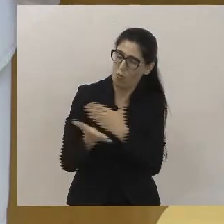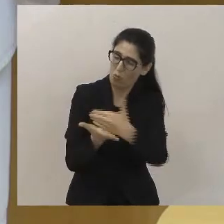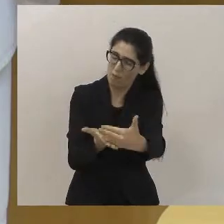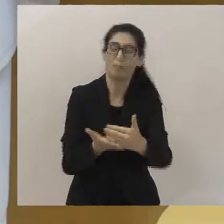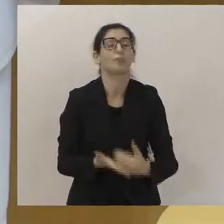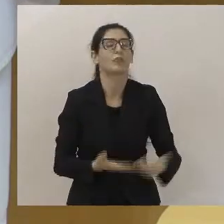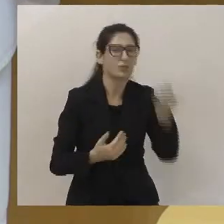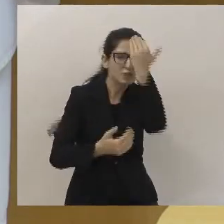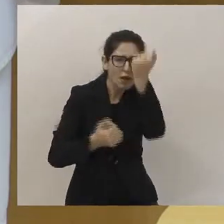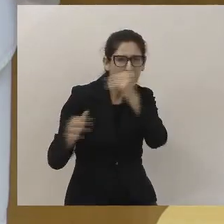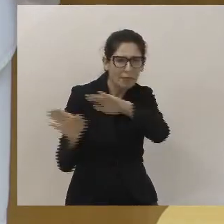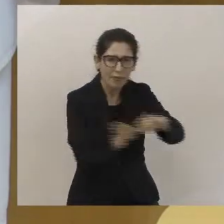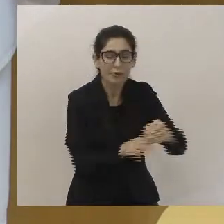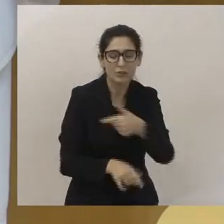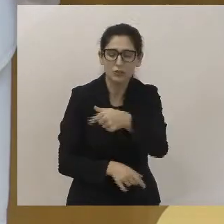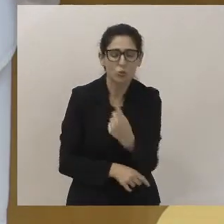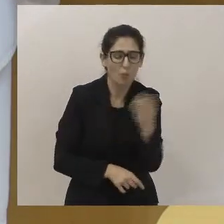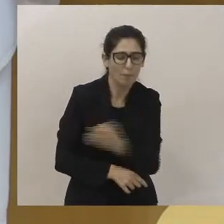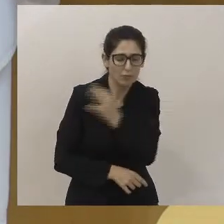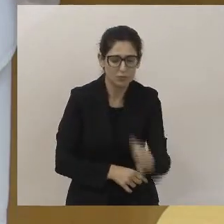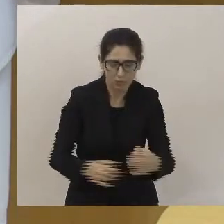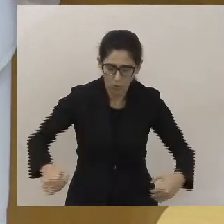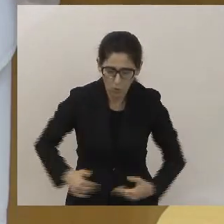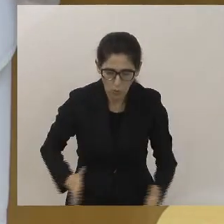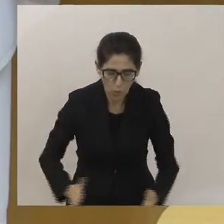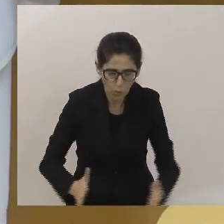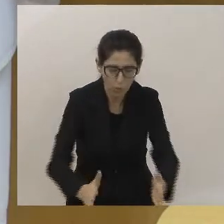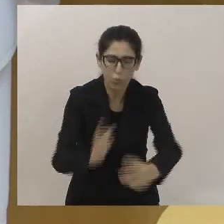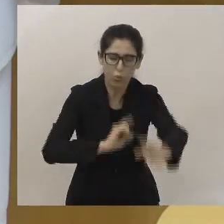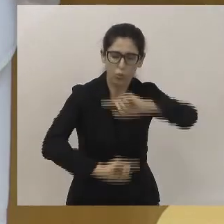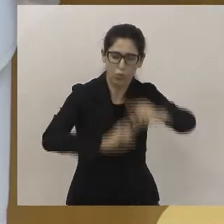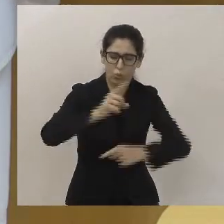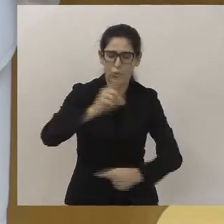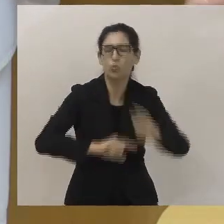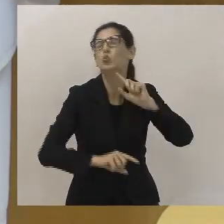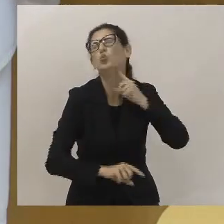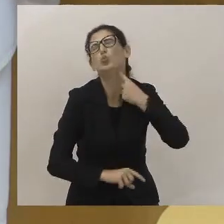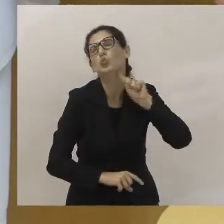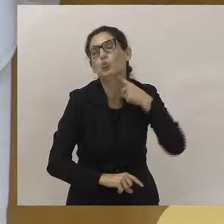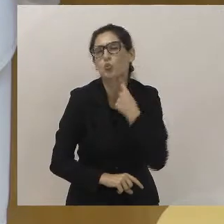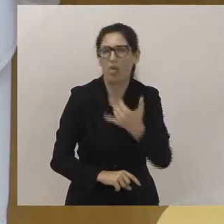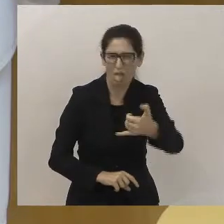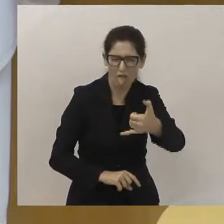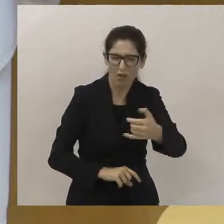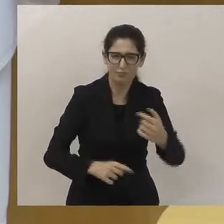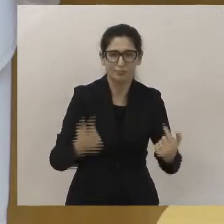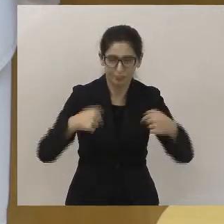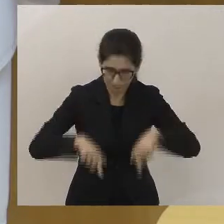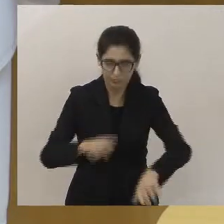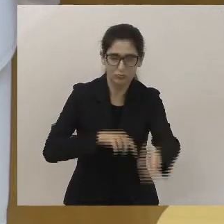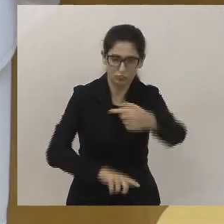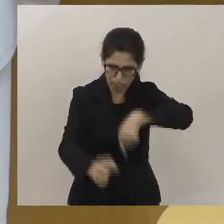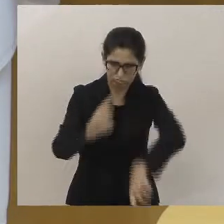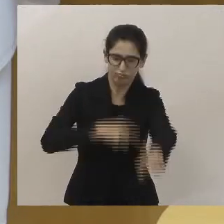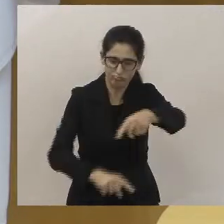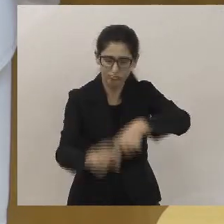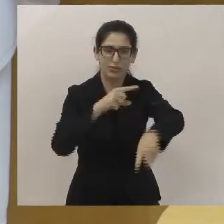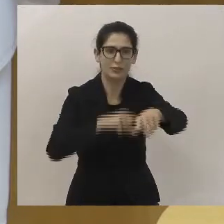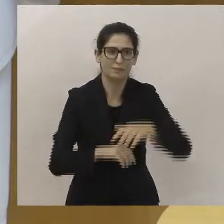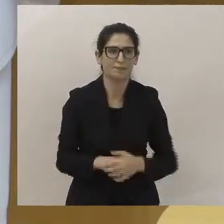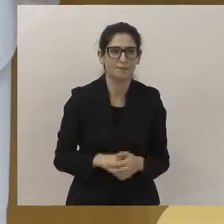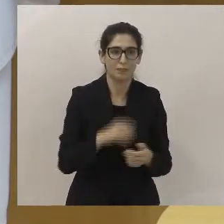idade era 71 por cento em vez das outras gestões porque que entram para fazer melhorias que entrar pra não fazer nada num